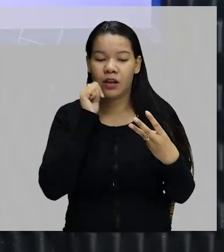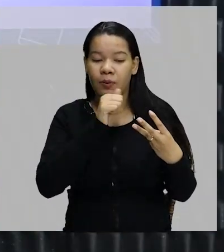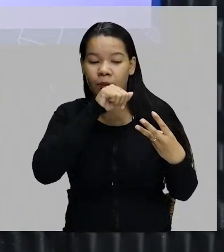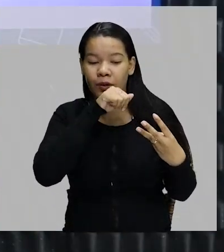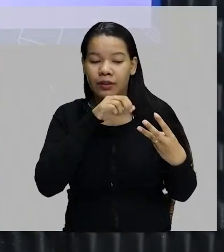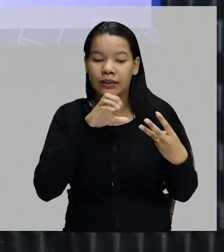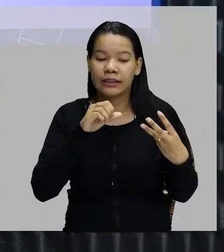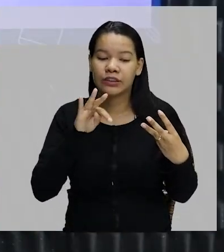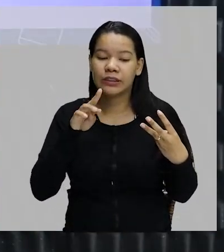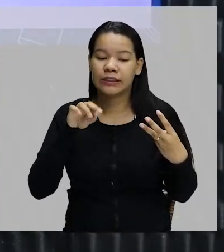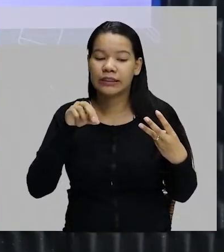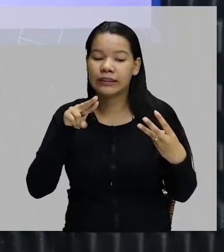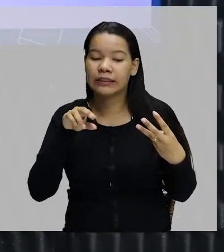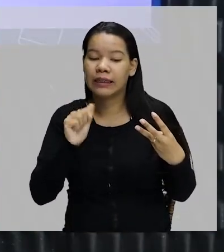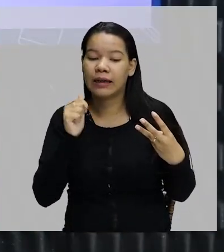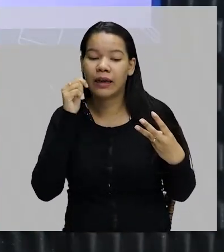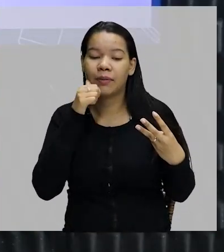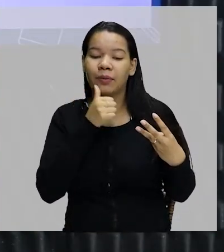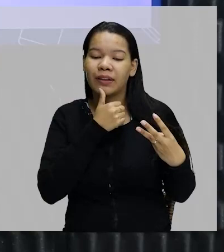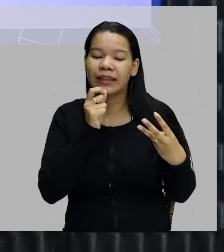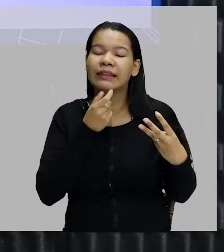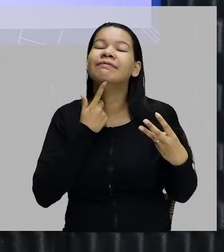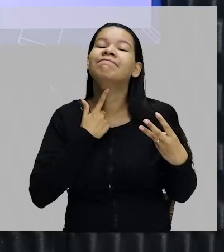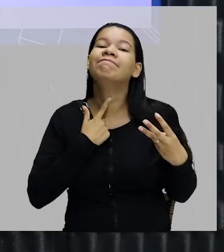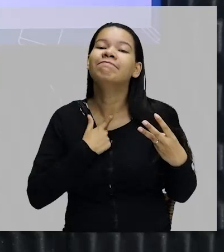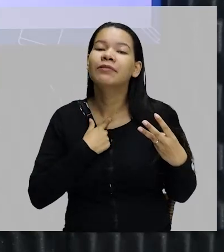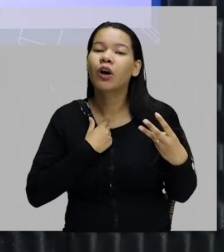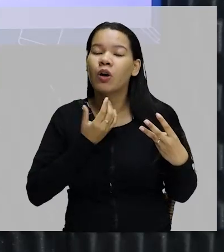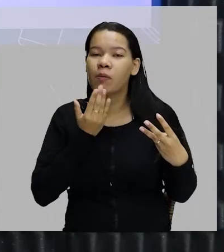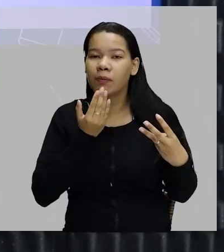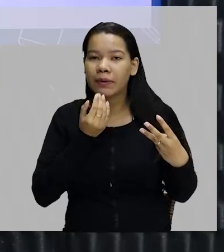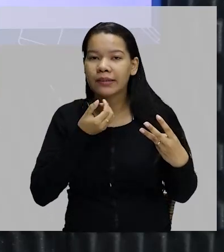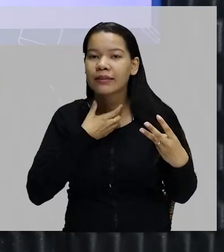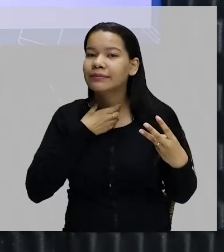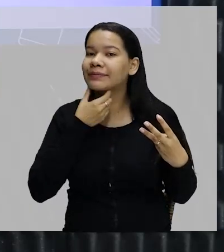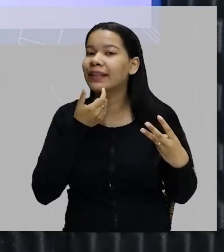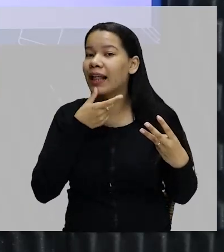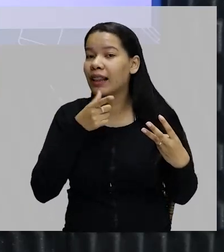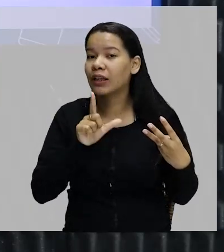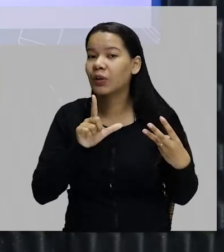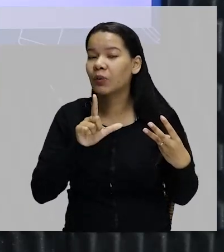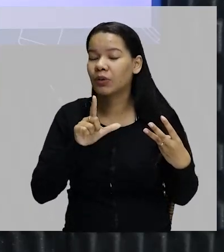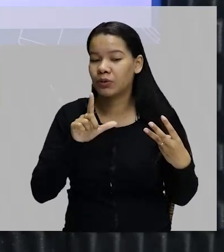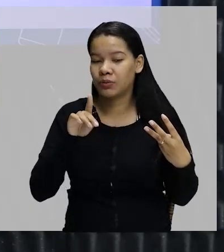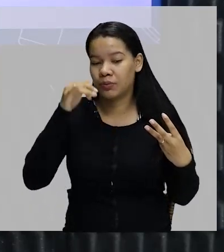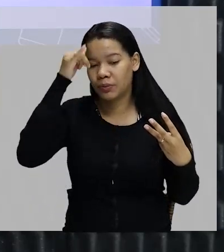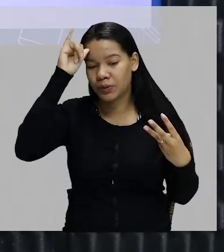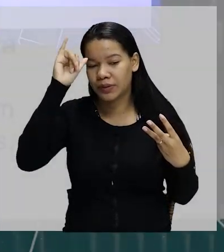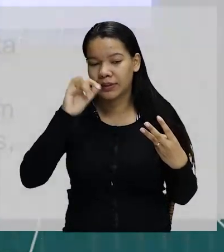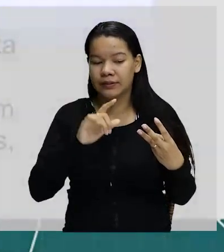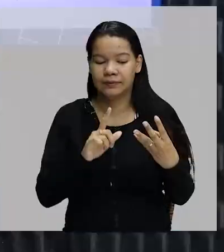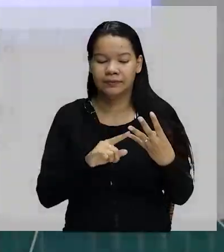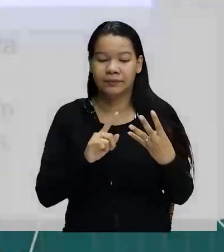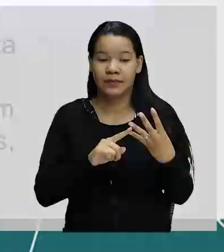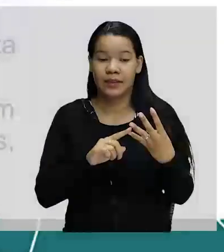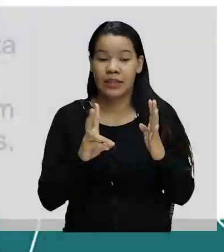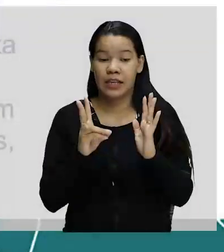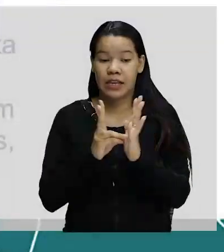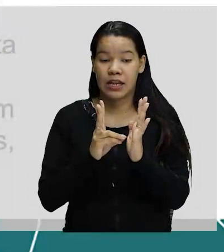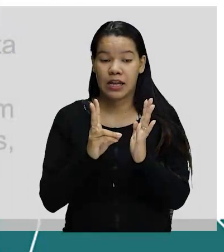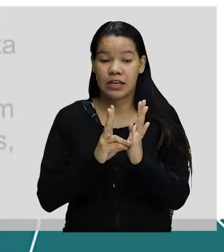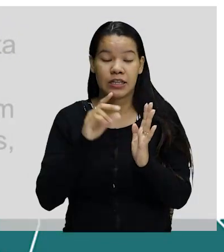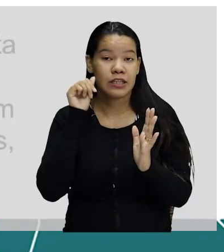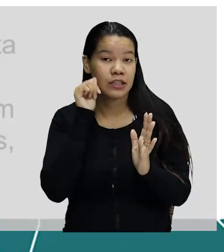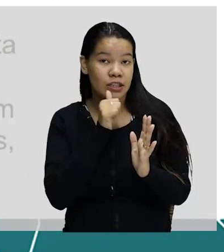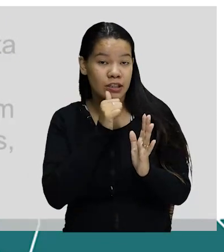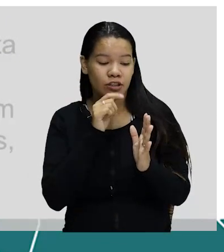O índio, homem com pouca roupa, mas muito rico em detalhes. Existem as índias também, que são mulheres cobertas